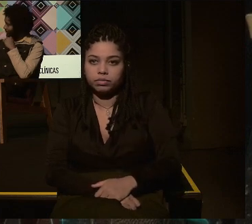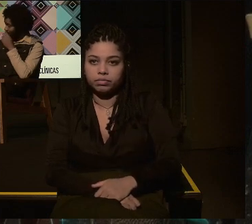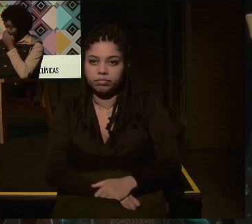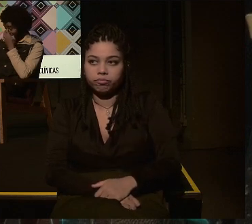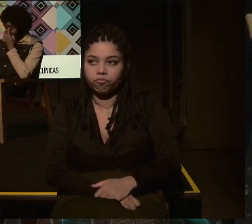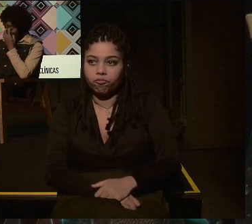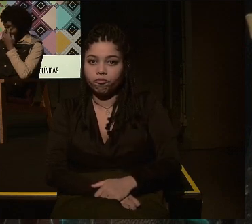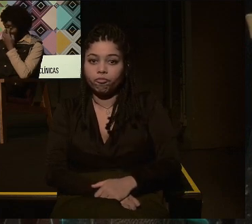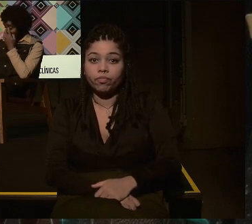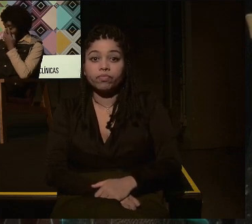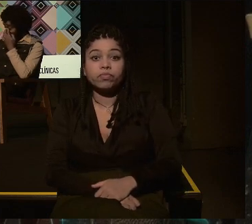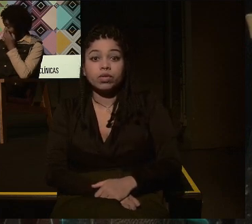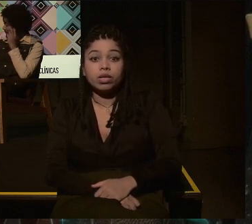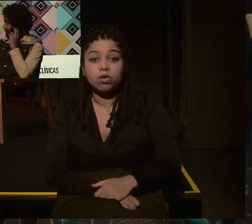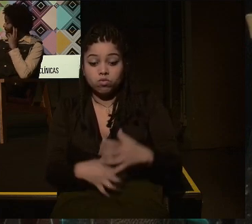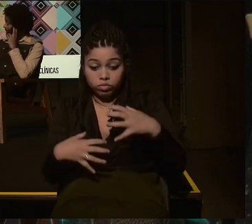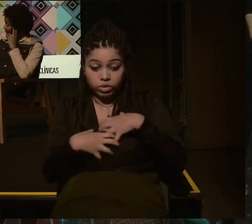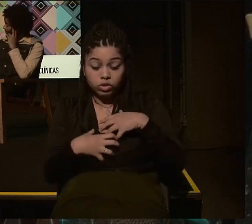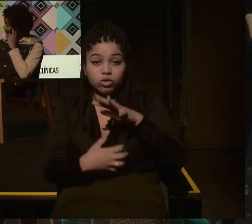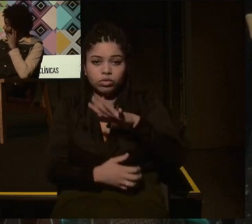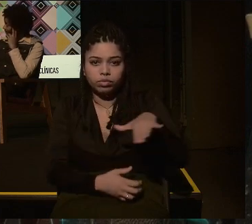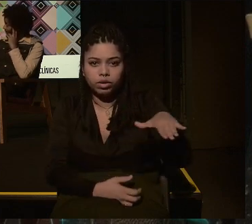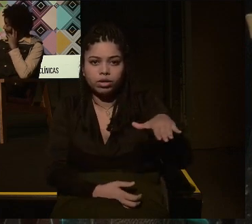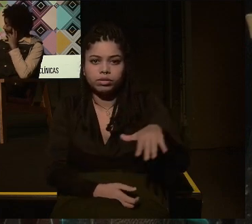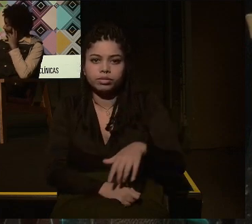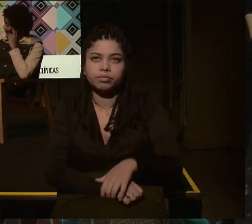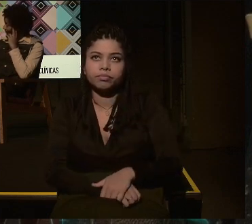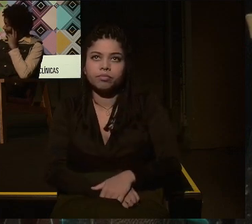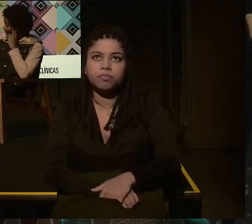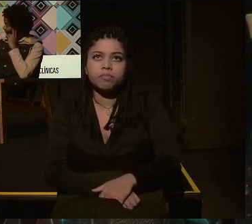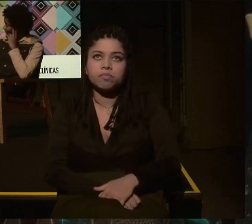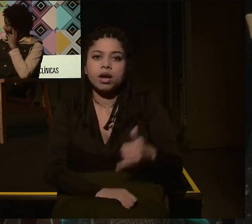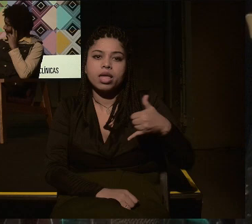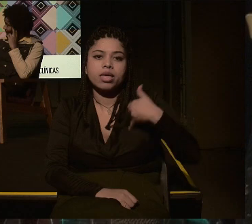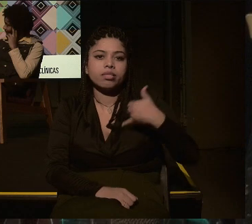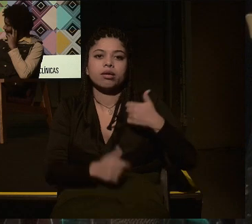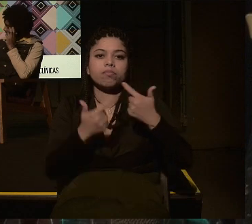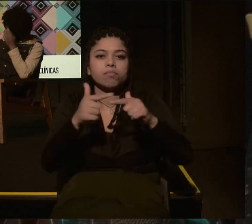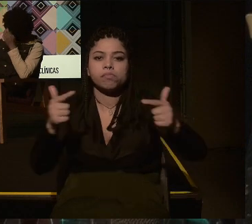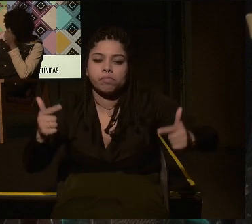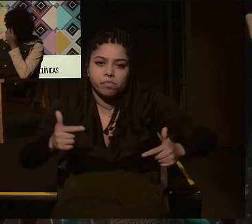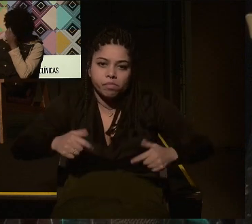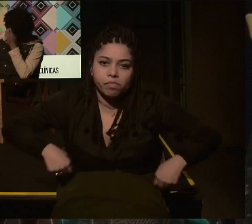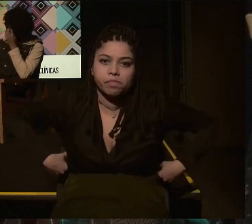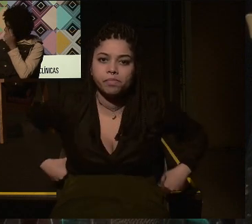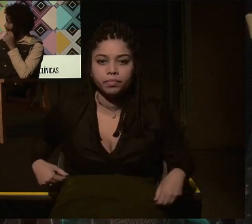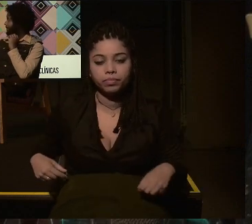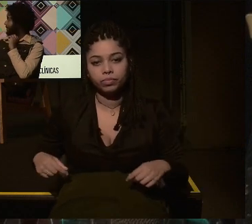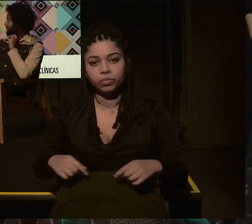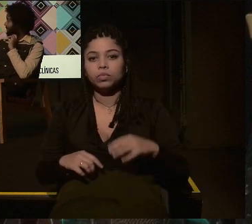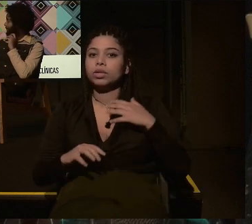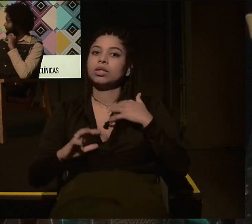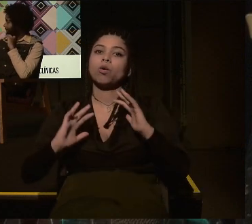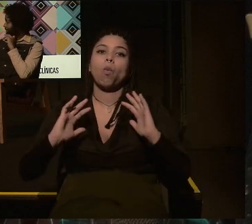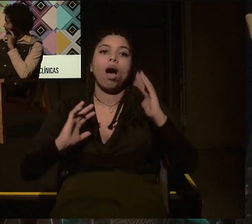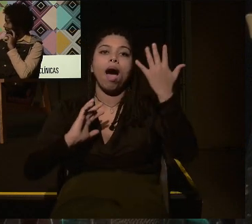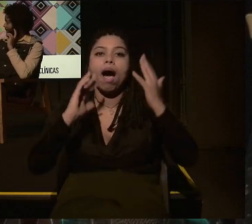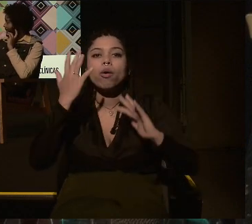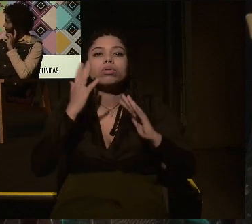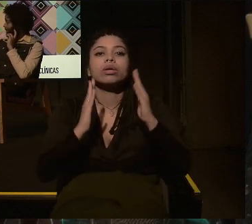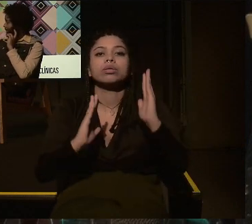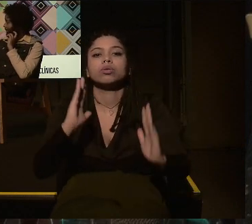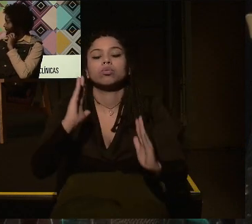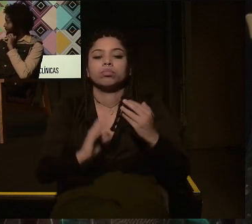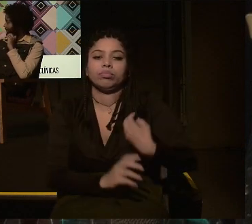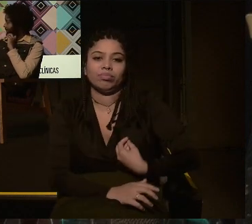E o exercício do ser criança, ele não tem faixa etária, embora ele ocorra mais numa determinada época da vida.